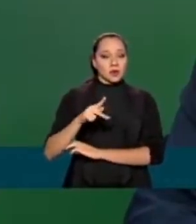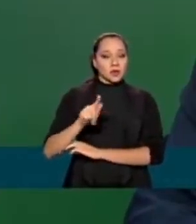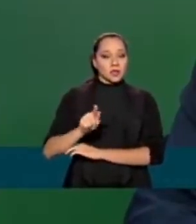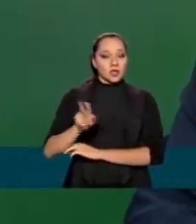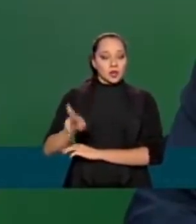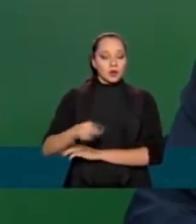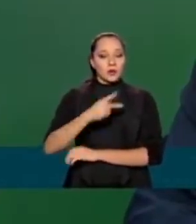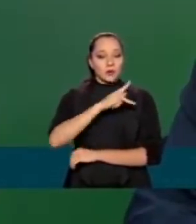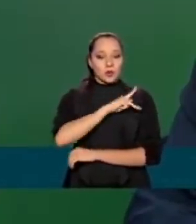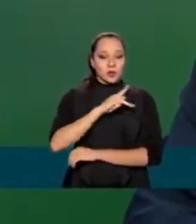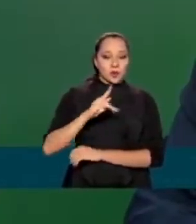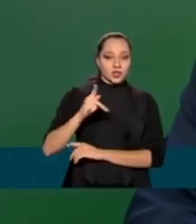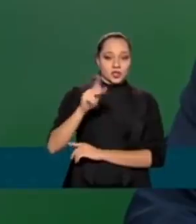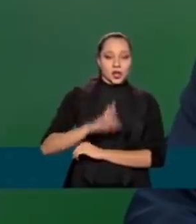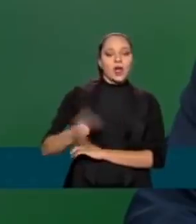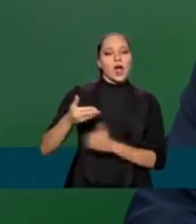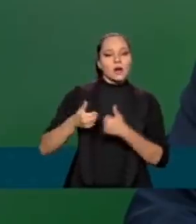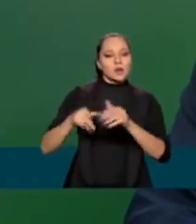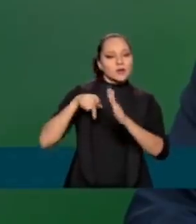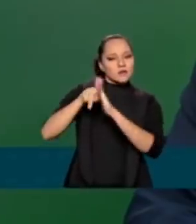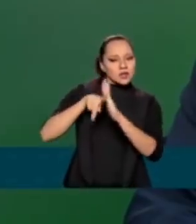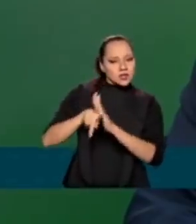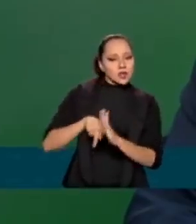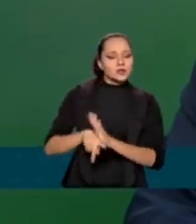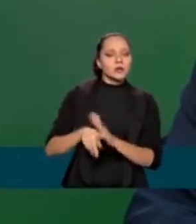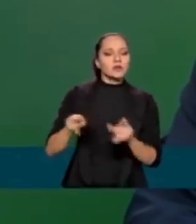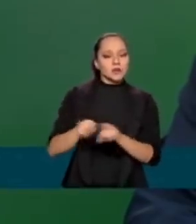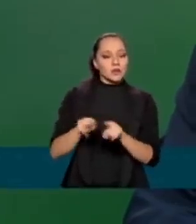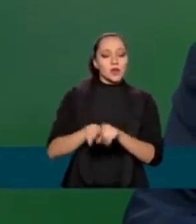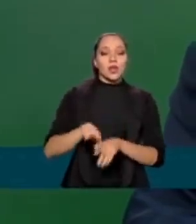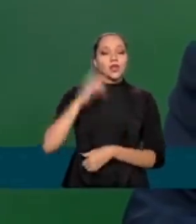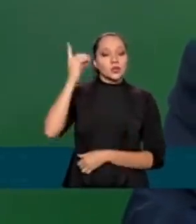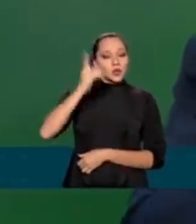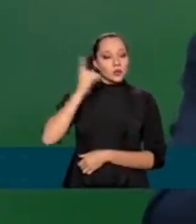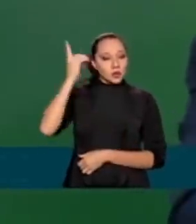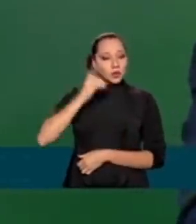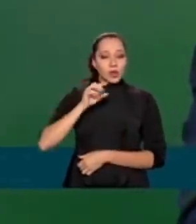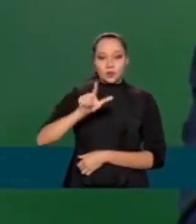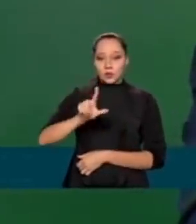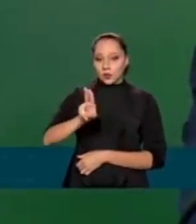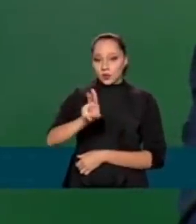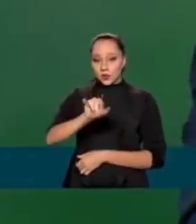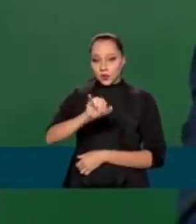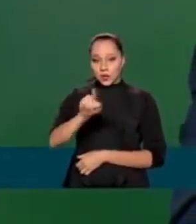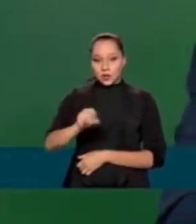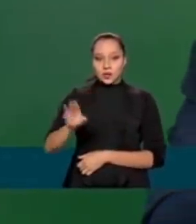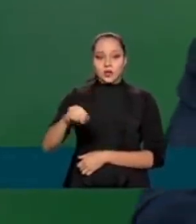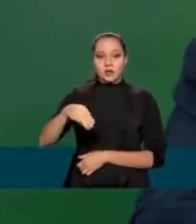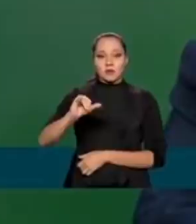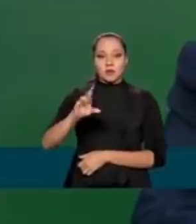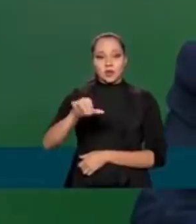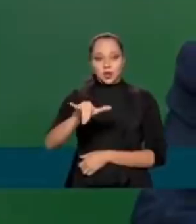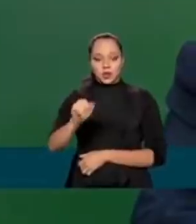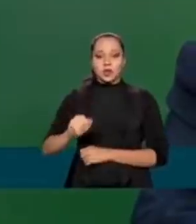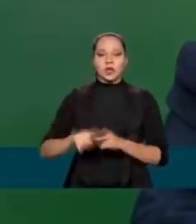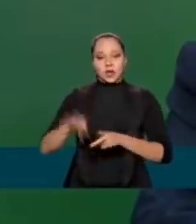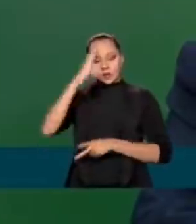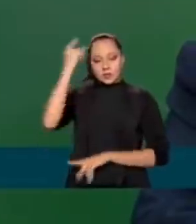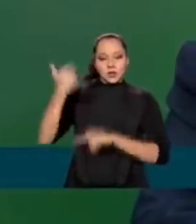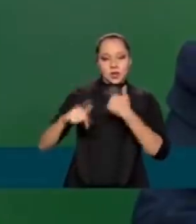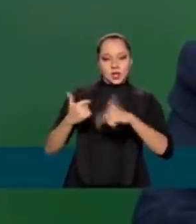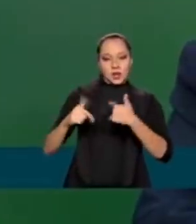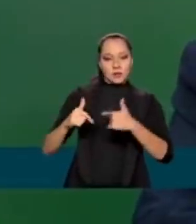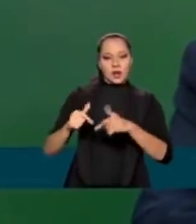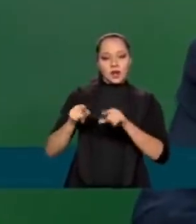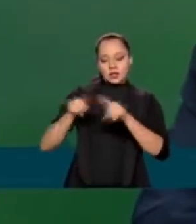pedir a abertura de investigação do deputado Luiz Miranda e do servidor Luiz